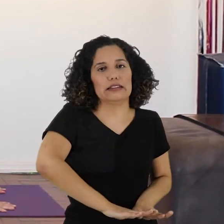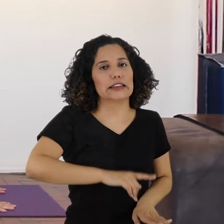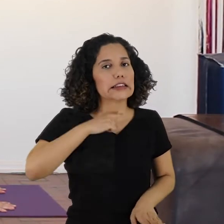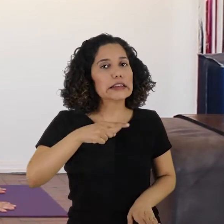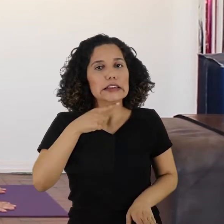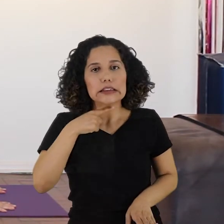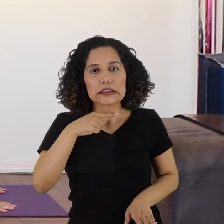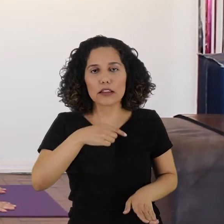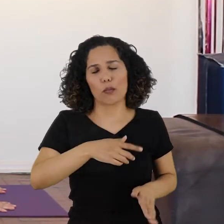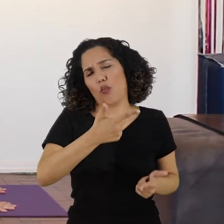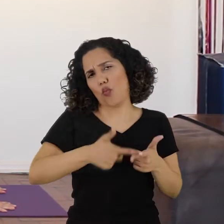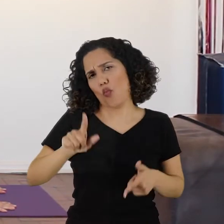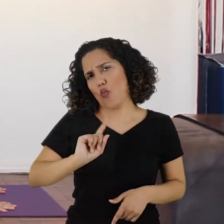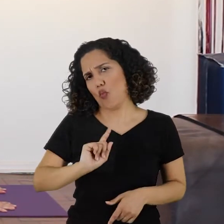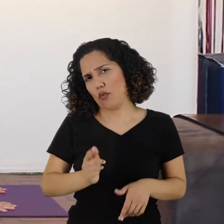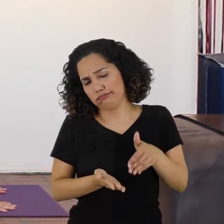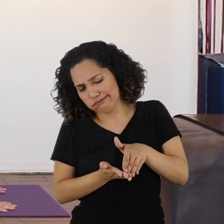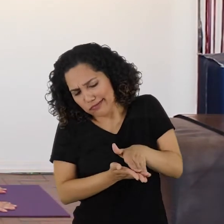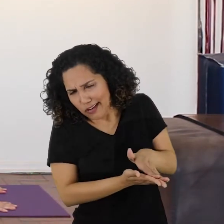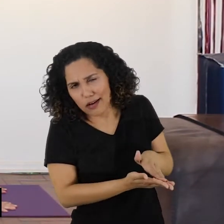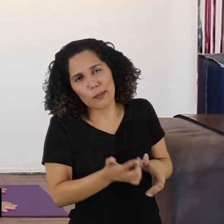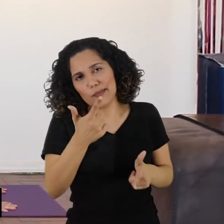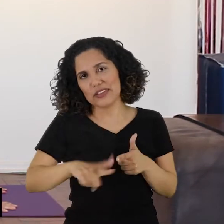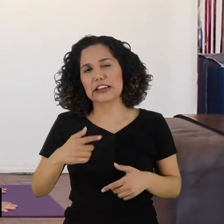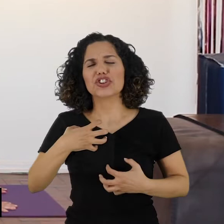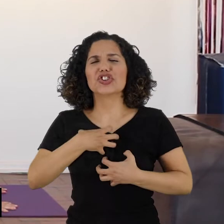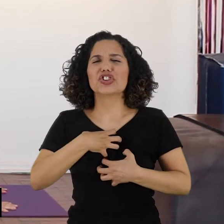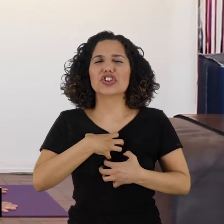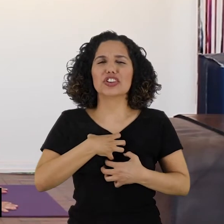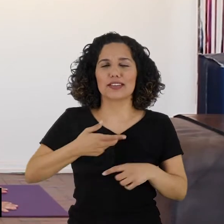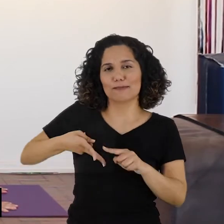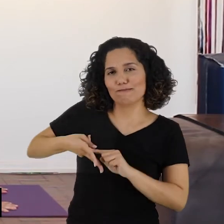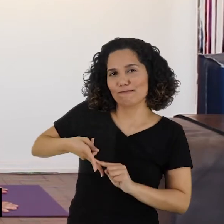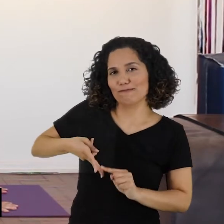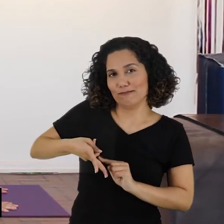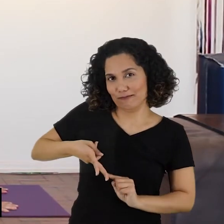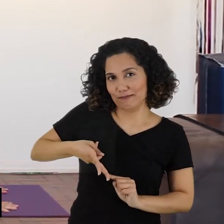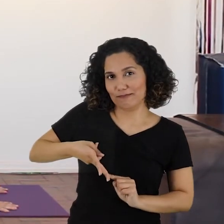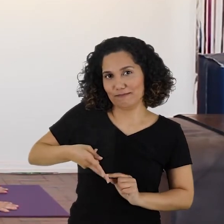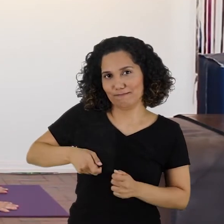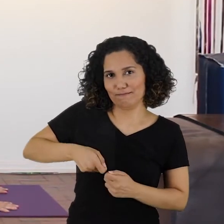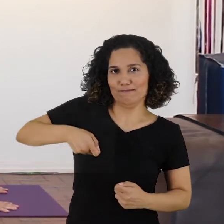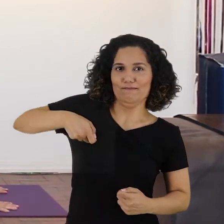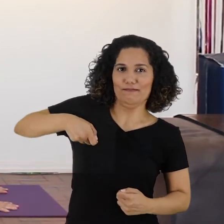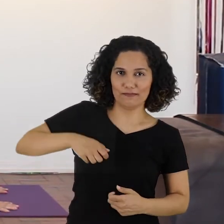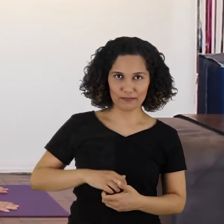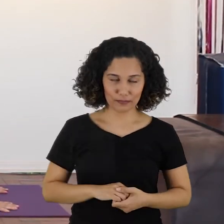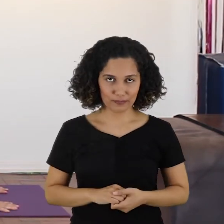se você não alcança o calcanhar no chão não tem problema nenhum, sente esse alongamento aí.